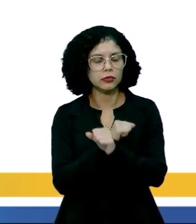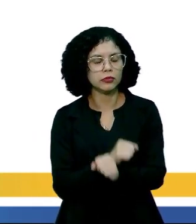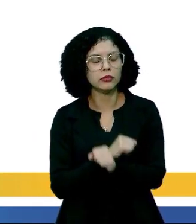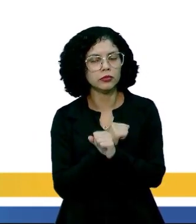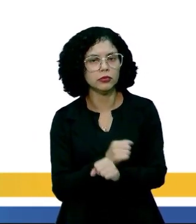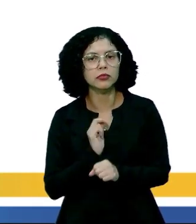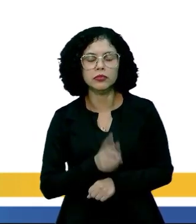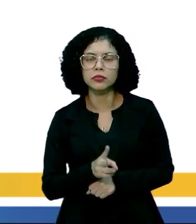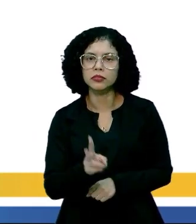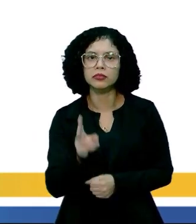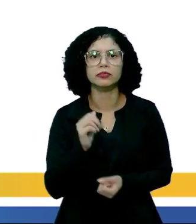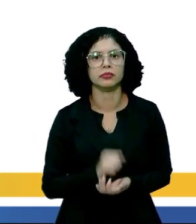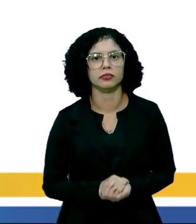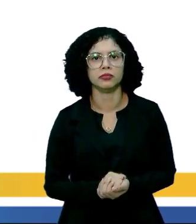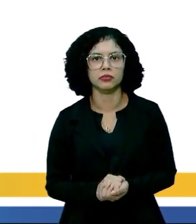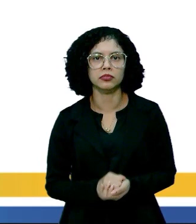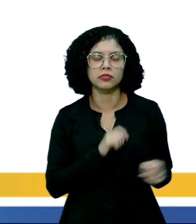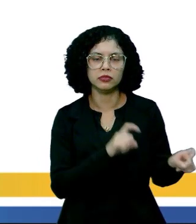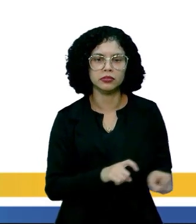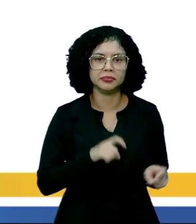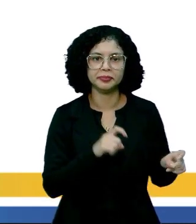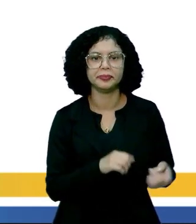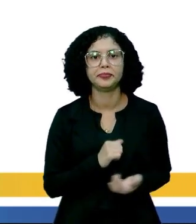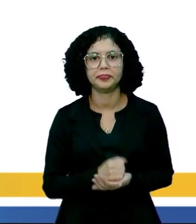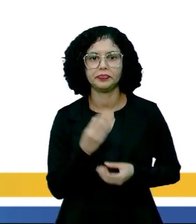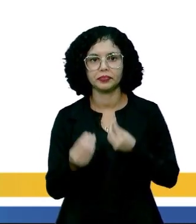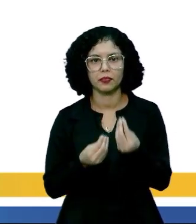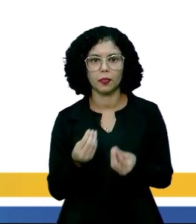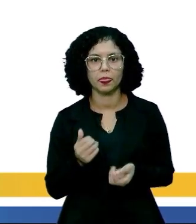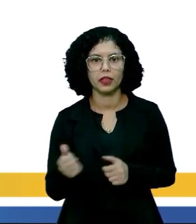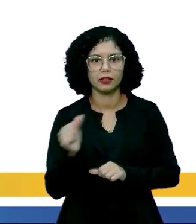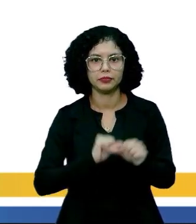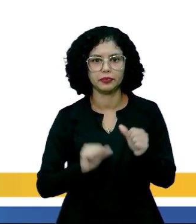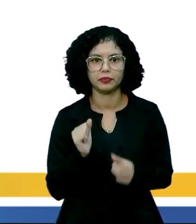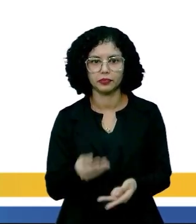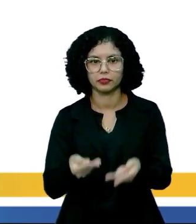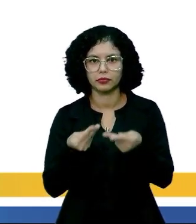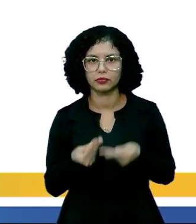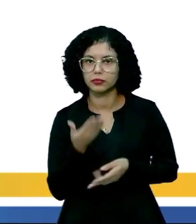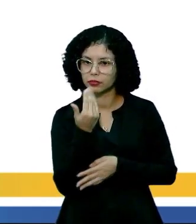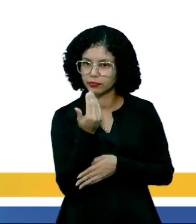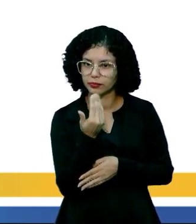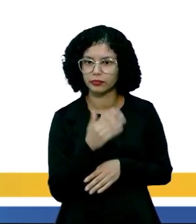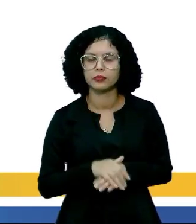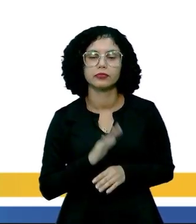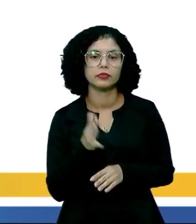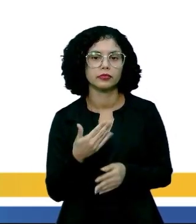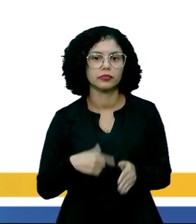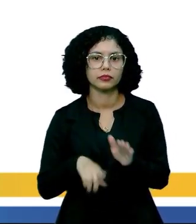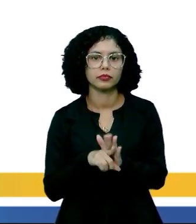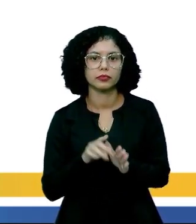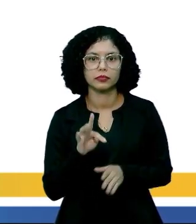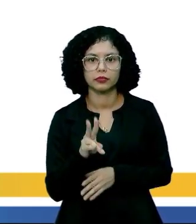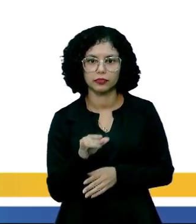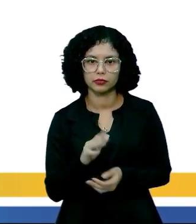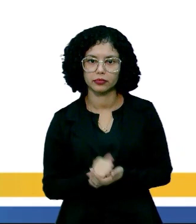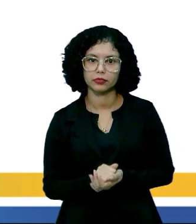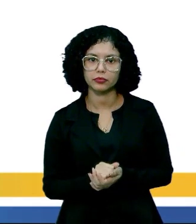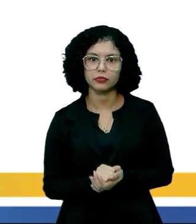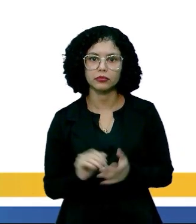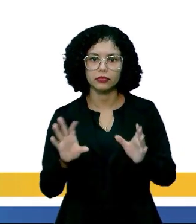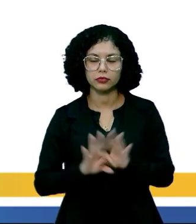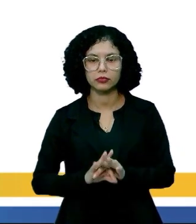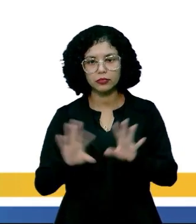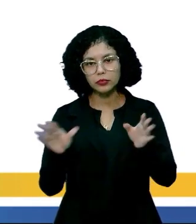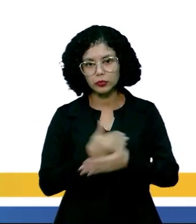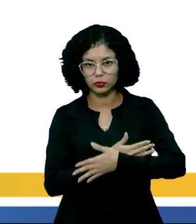né, acabavam continuando ali nas fazendas, trabalhando como escravos, em troca de um prato de comida. Já a Lei do Ventre Livre, ela só liberta